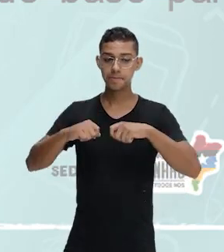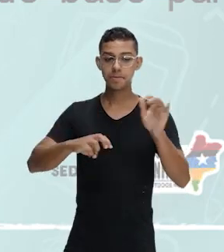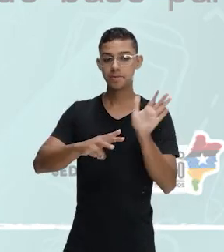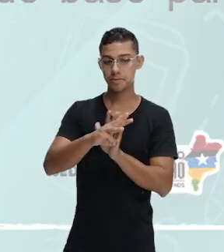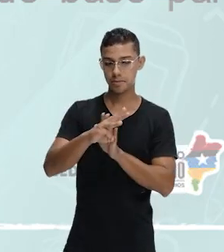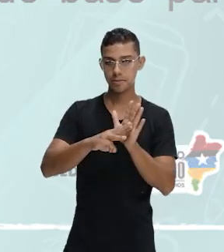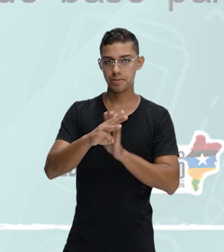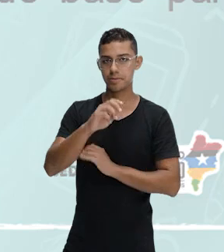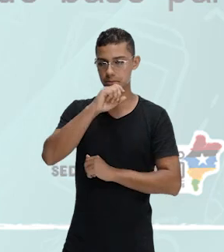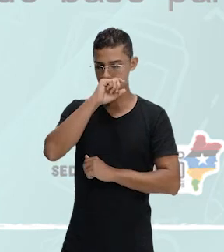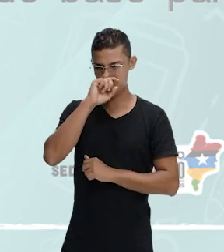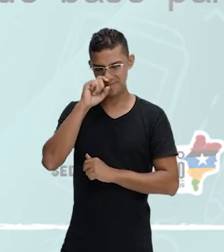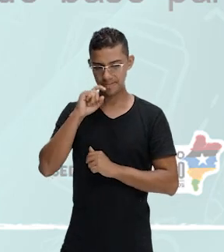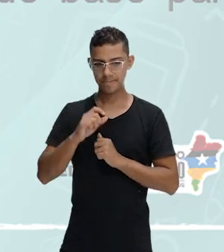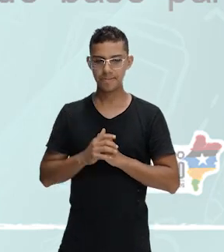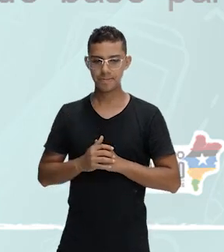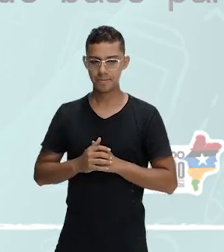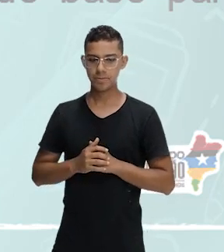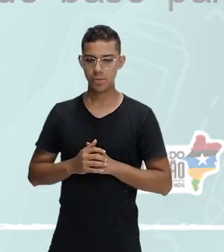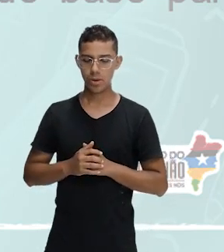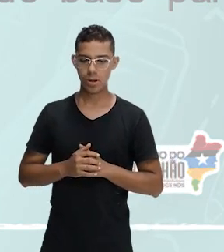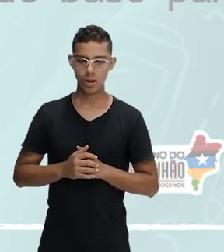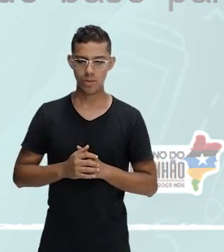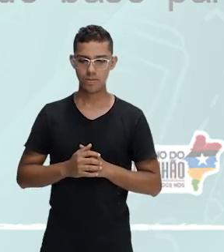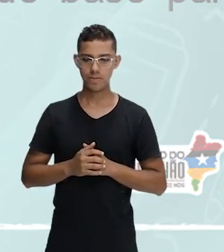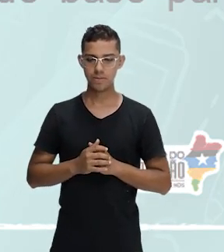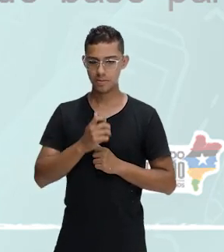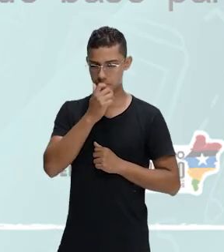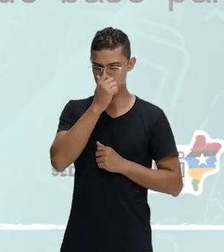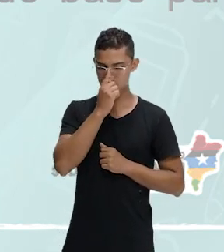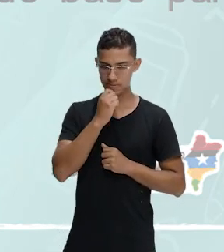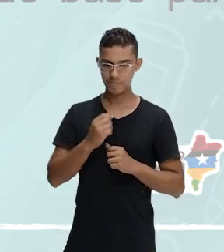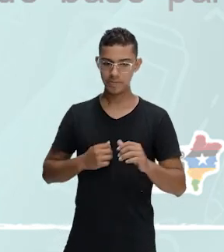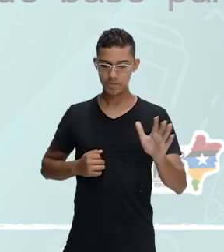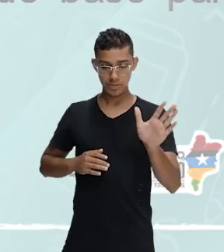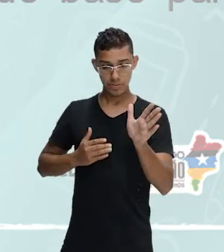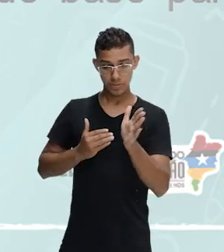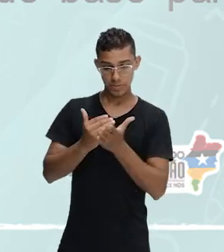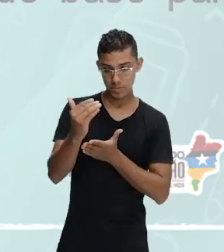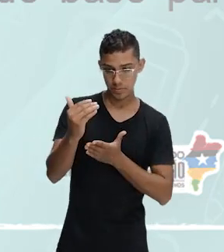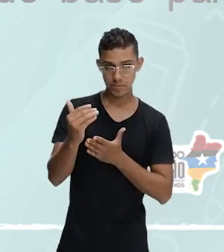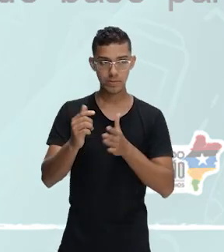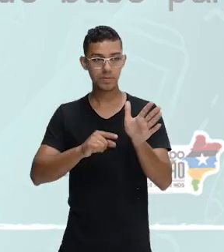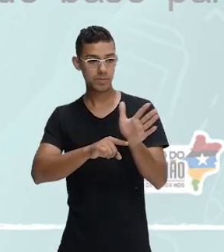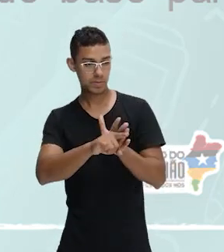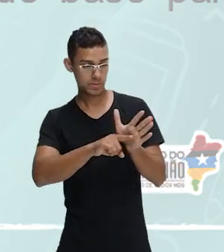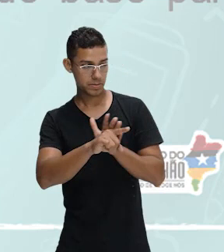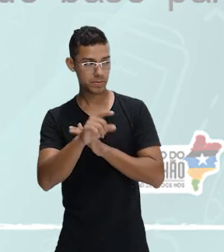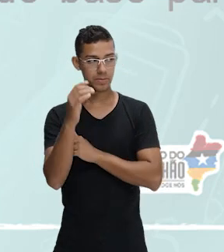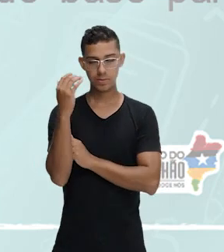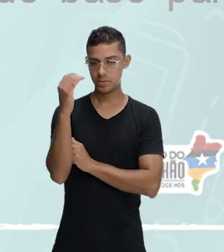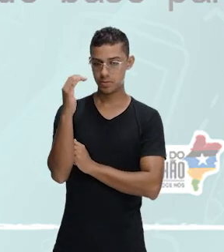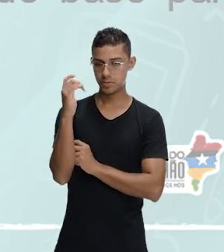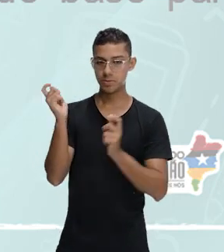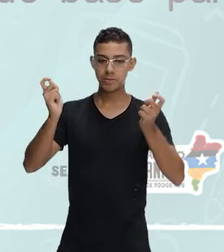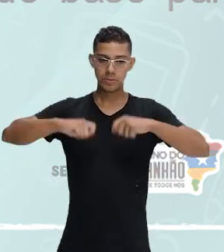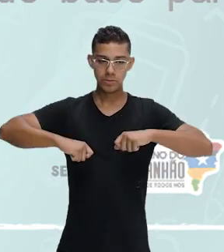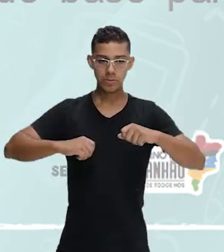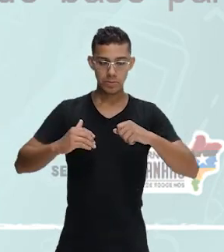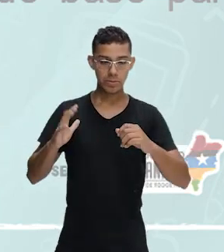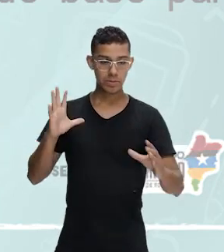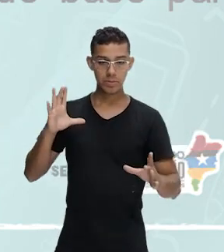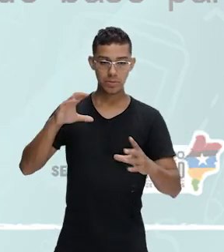método. Tá? Então, veja só, o início de uma pesquisa científica, tá, é marcado somente a partir de seus